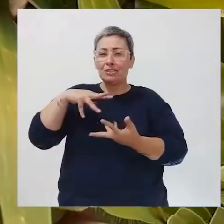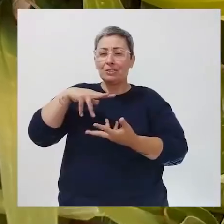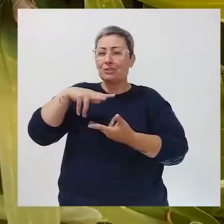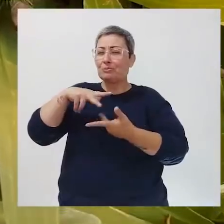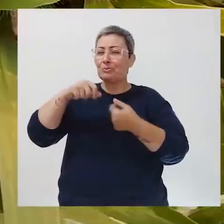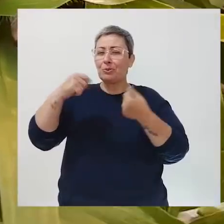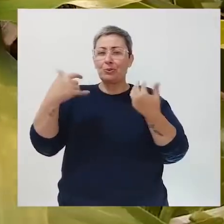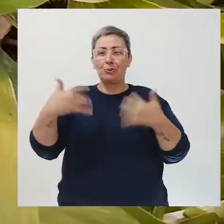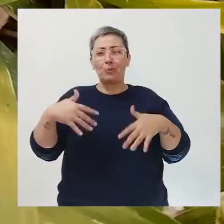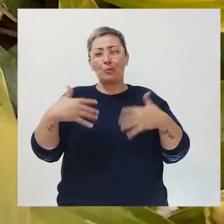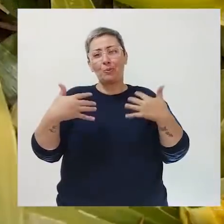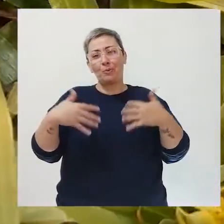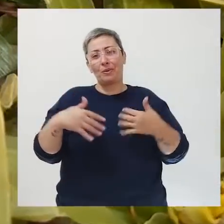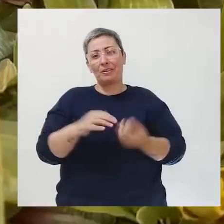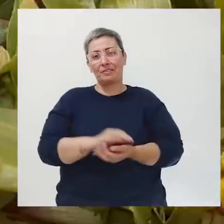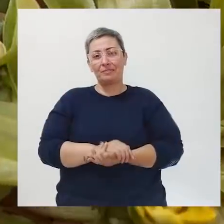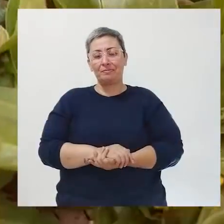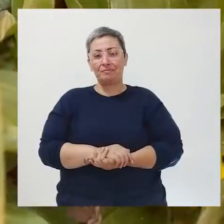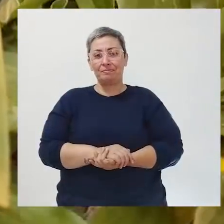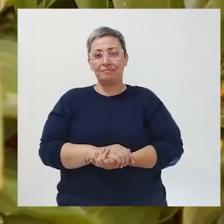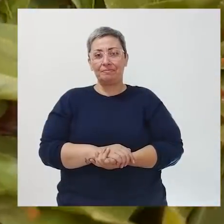inteiro.